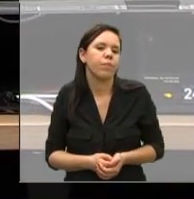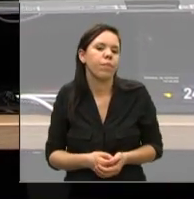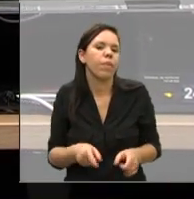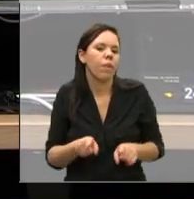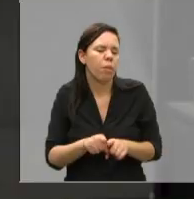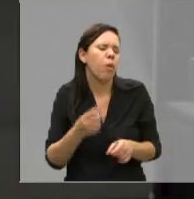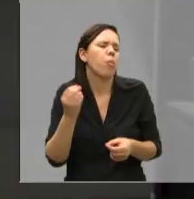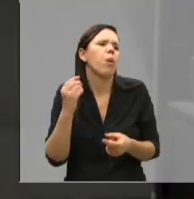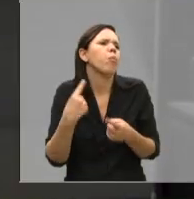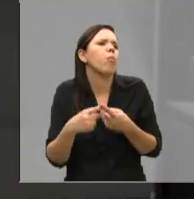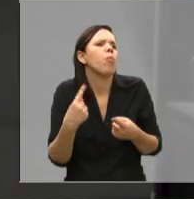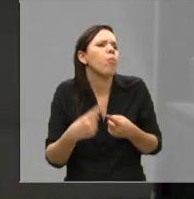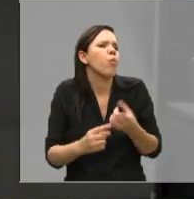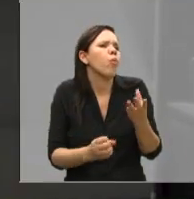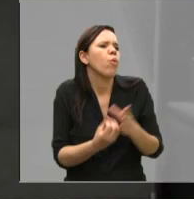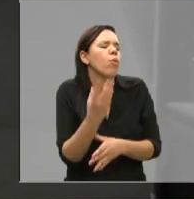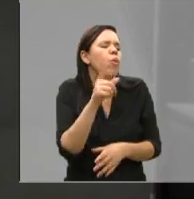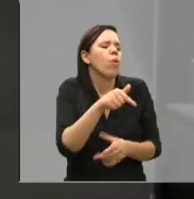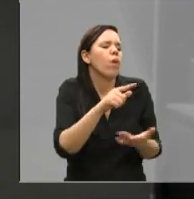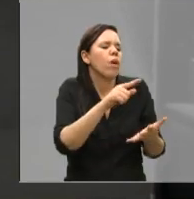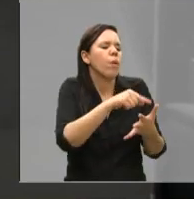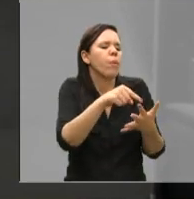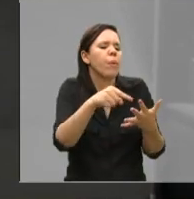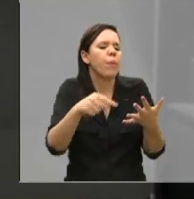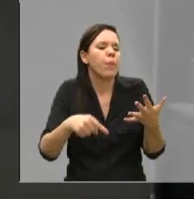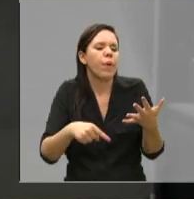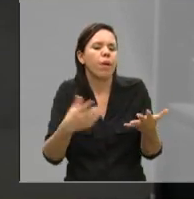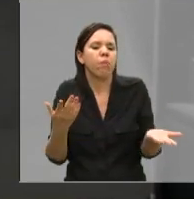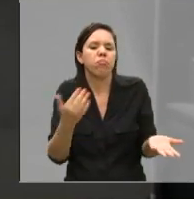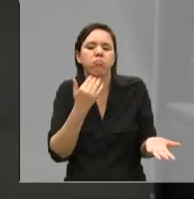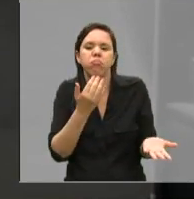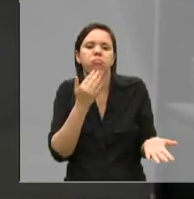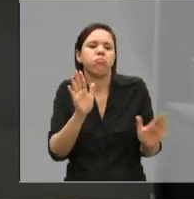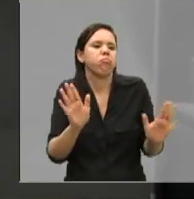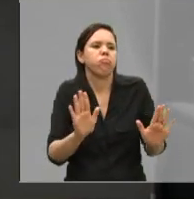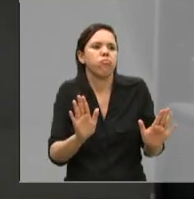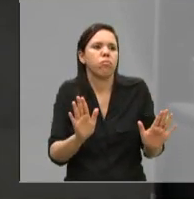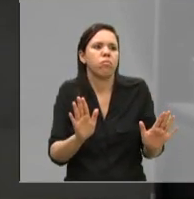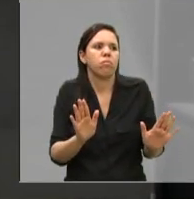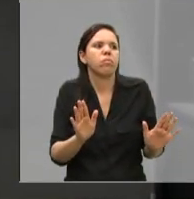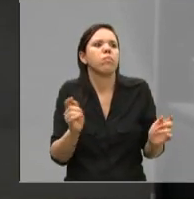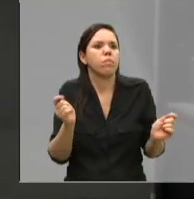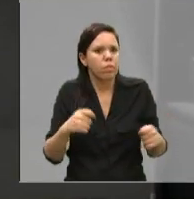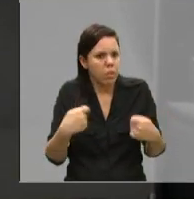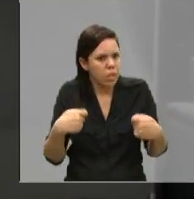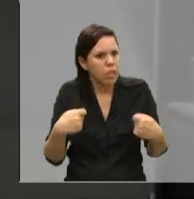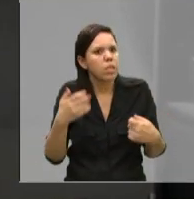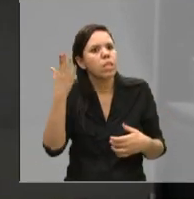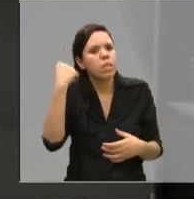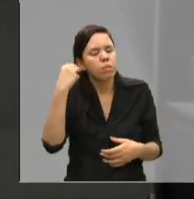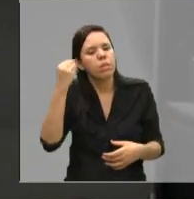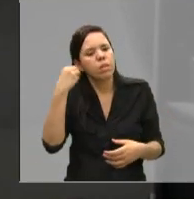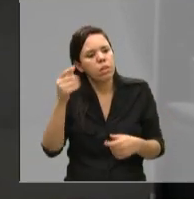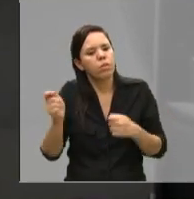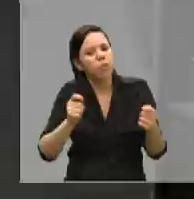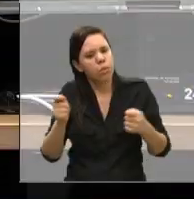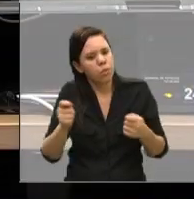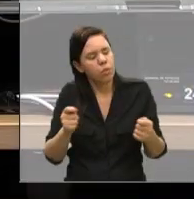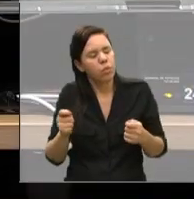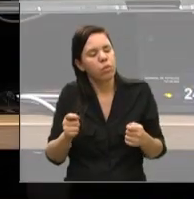as causas, porque senão a gente fica enxugando gelo. Quer dizer, não vai dar conta de lidar com todos os efeitos. Por isso